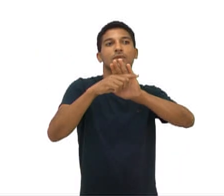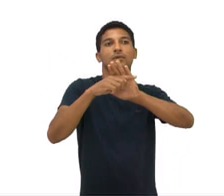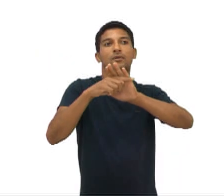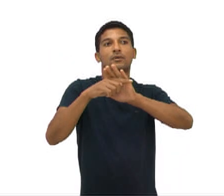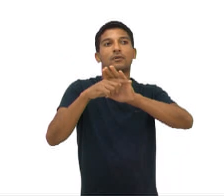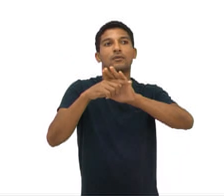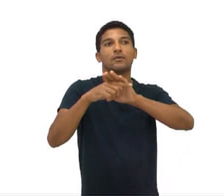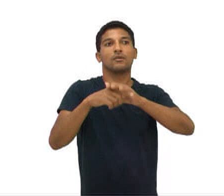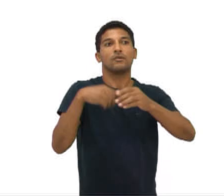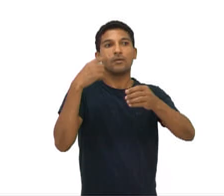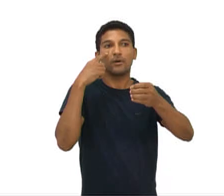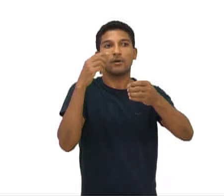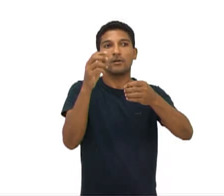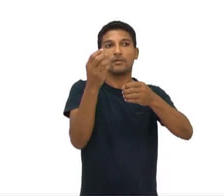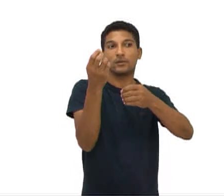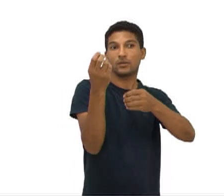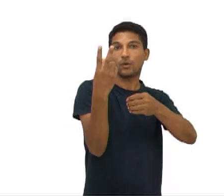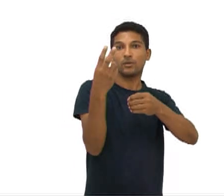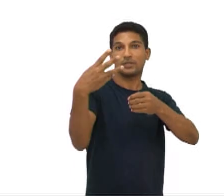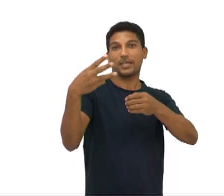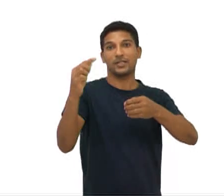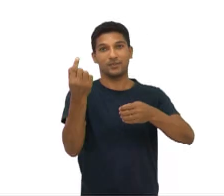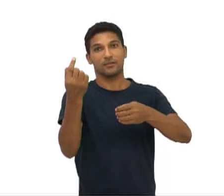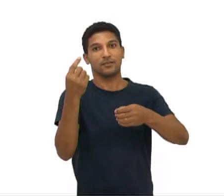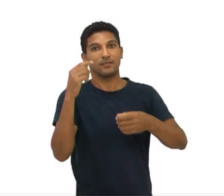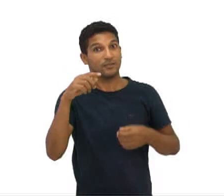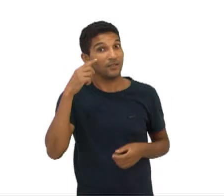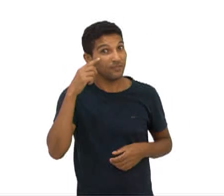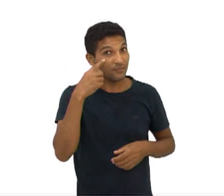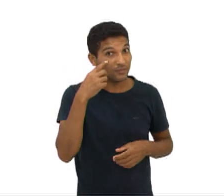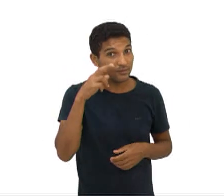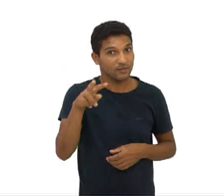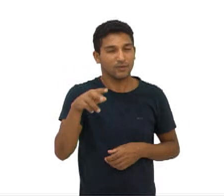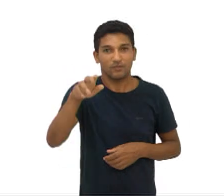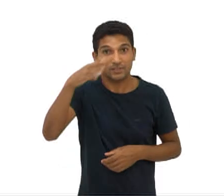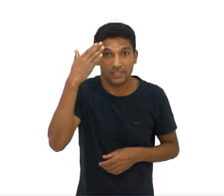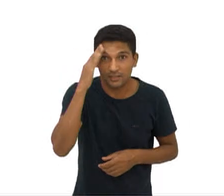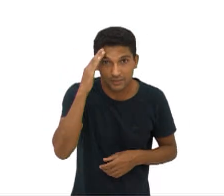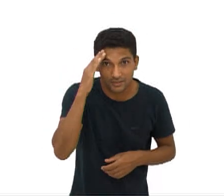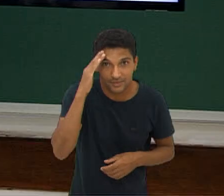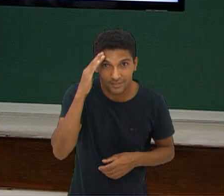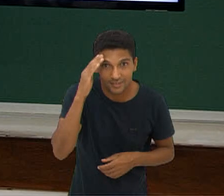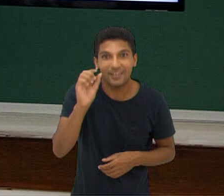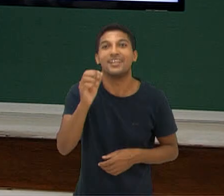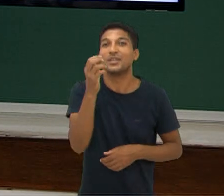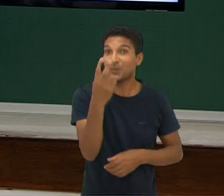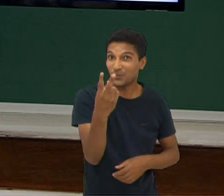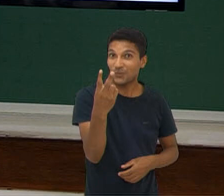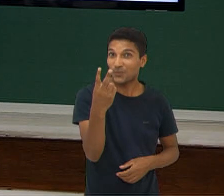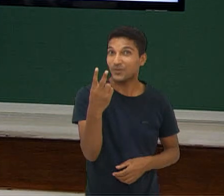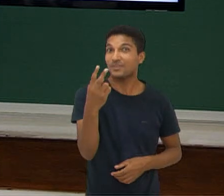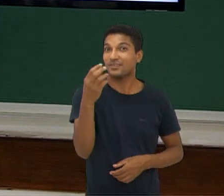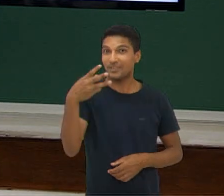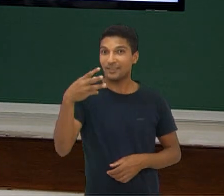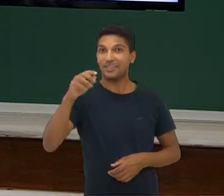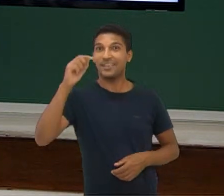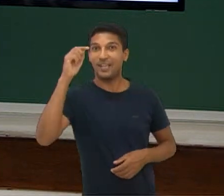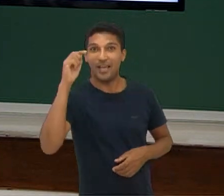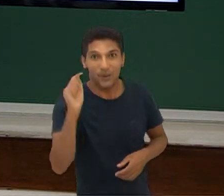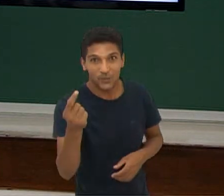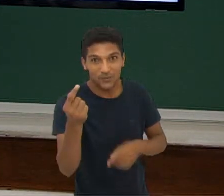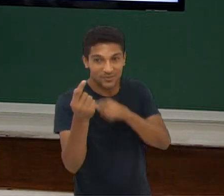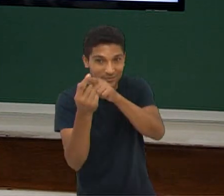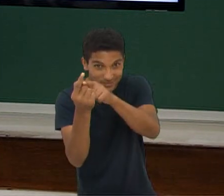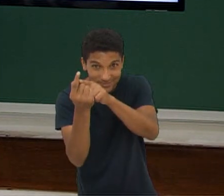3, 1. Para você de casa que não entendeu, eu disse número 1.